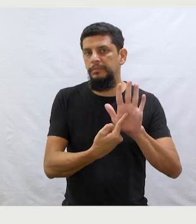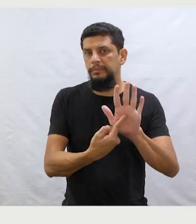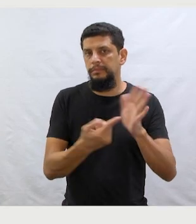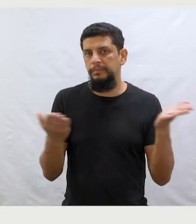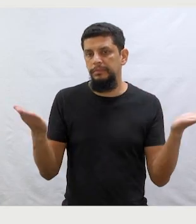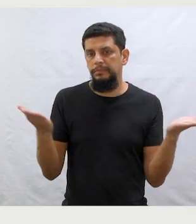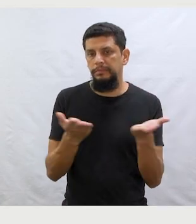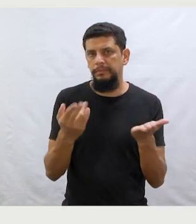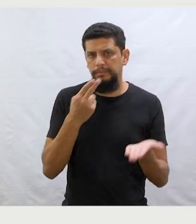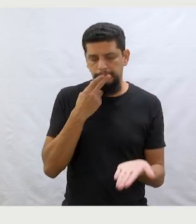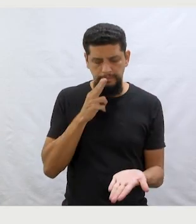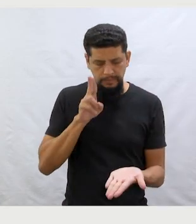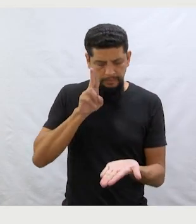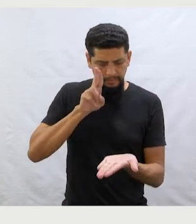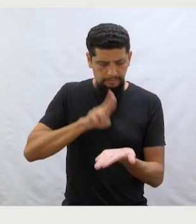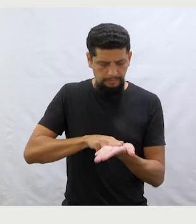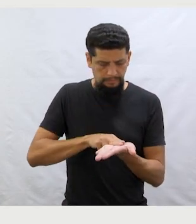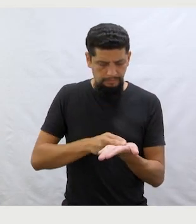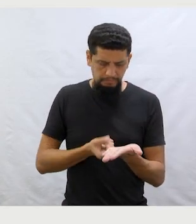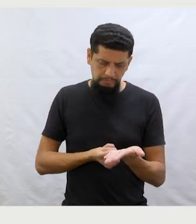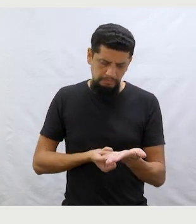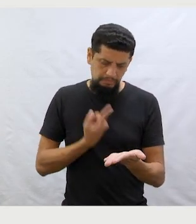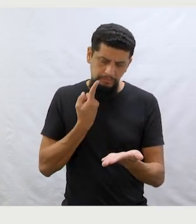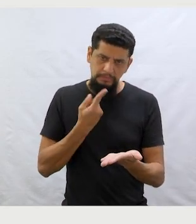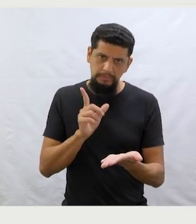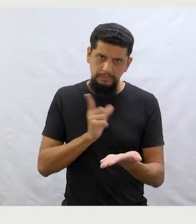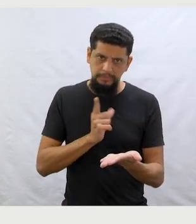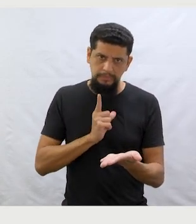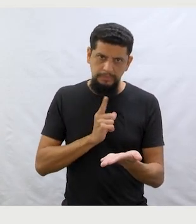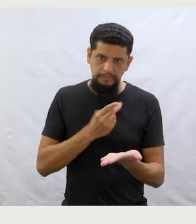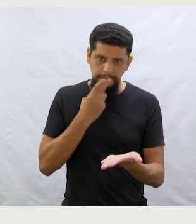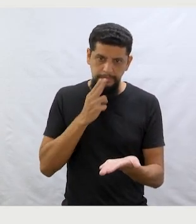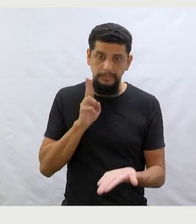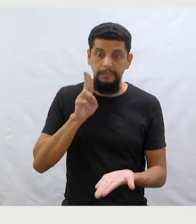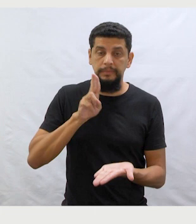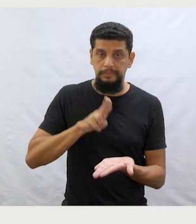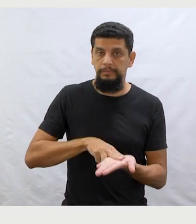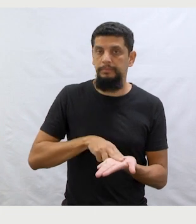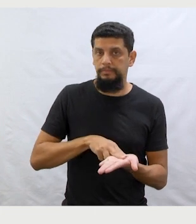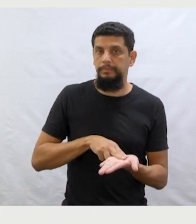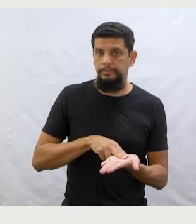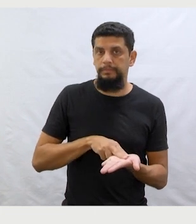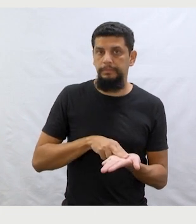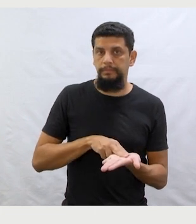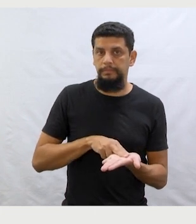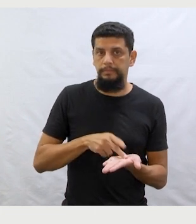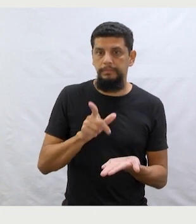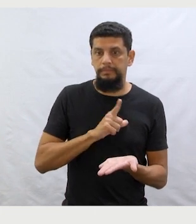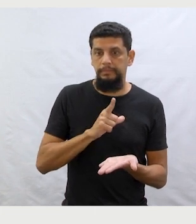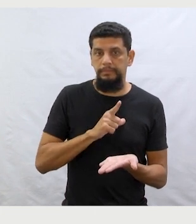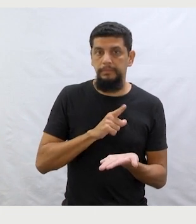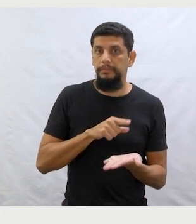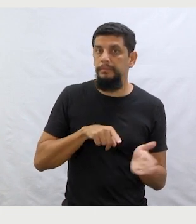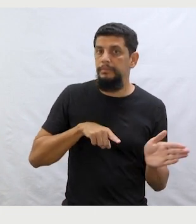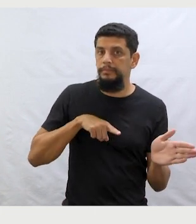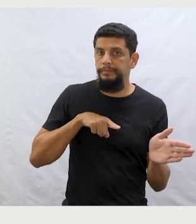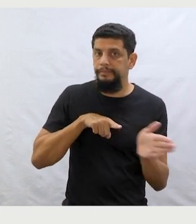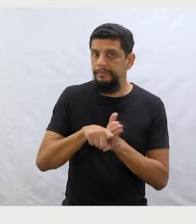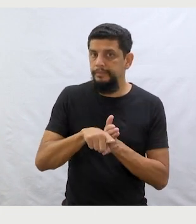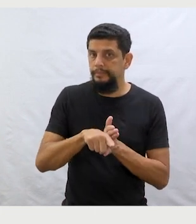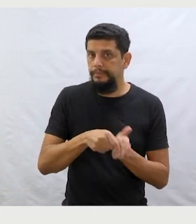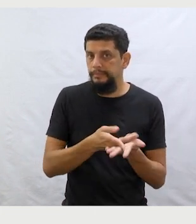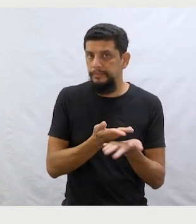agora? O envelope, professora Cris. Tem um envelope aqui e tem uma